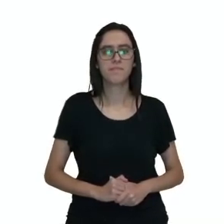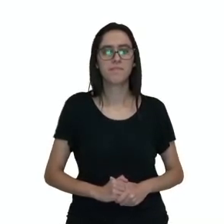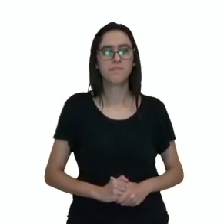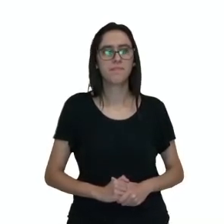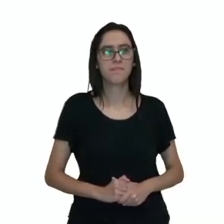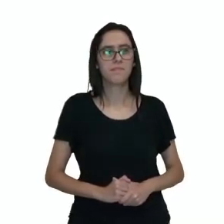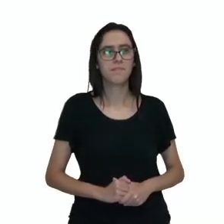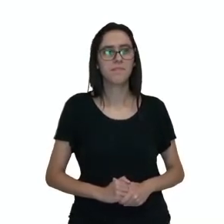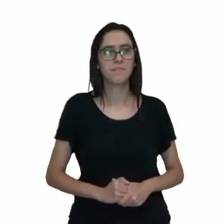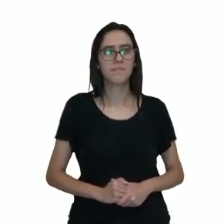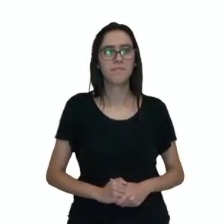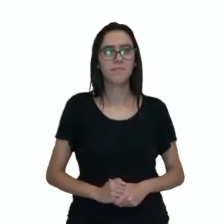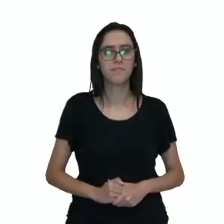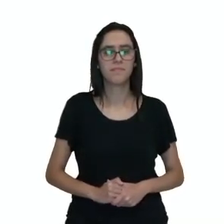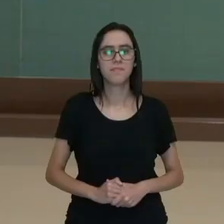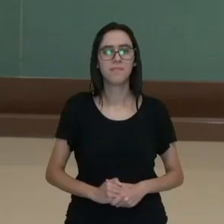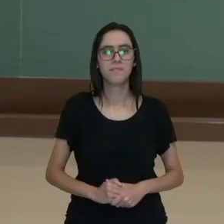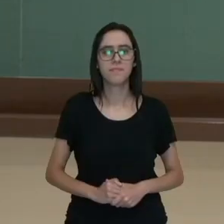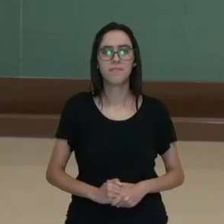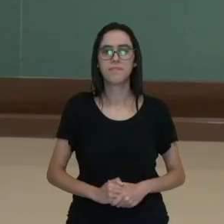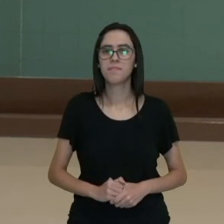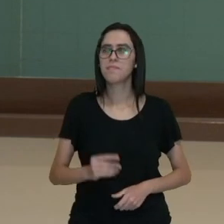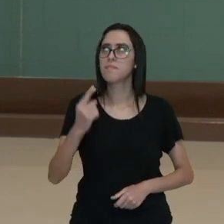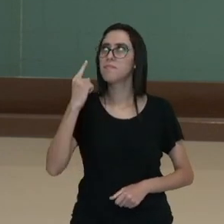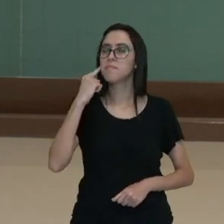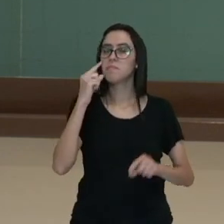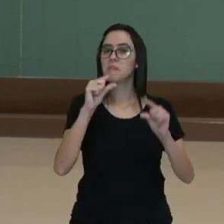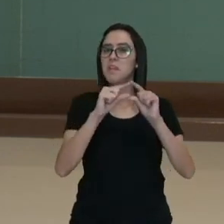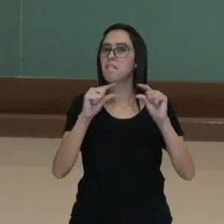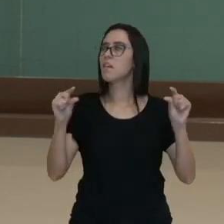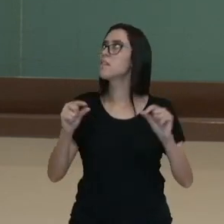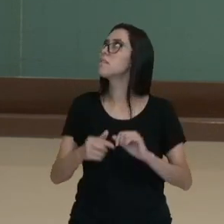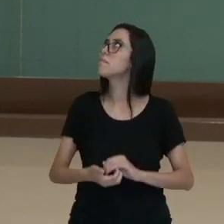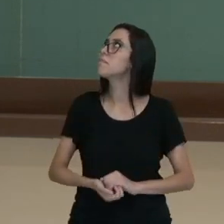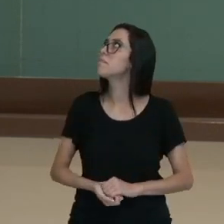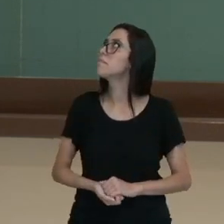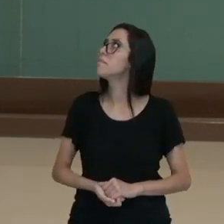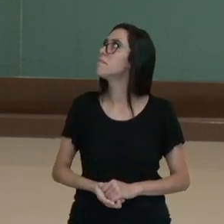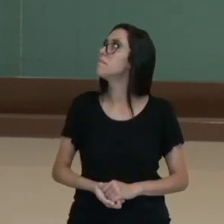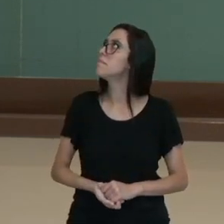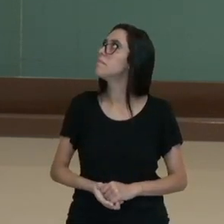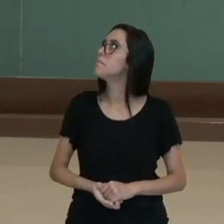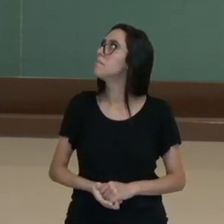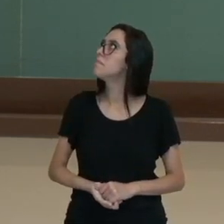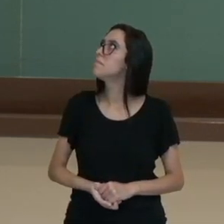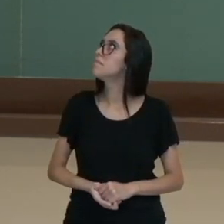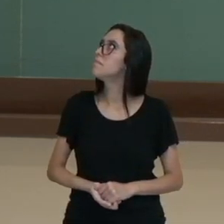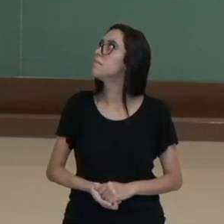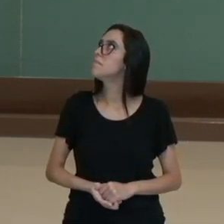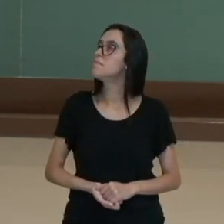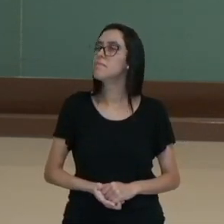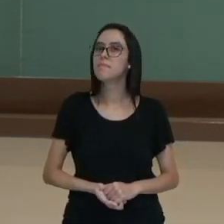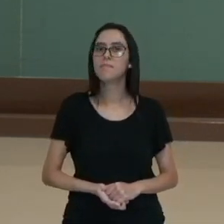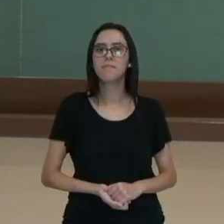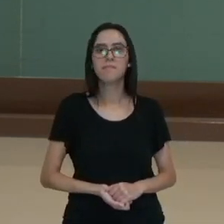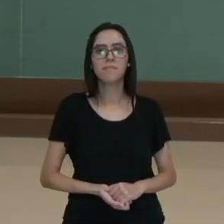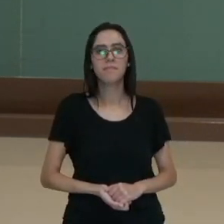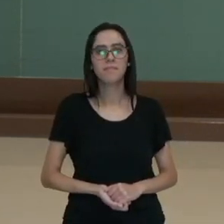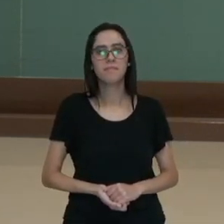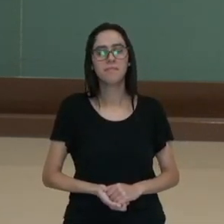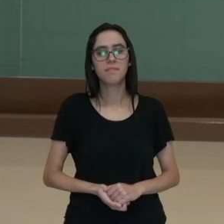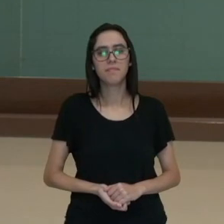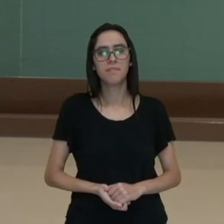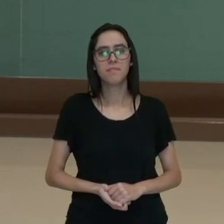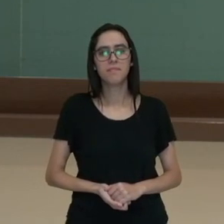cierto, cierta. Cierta vez fui. Tanto, tanta, tantos, tantas. Hemos tenido tanta suerte.